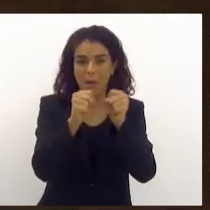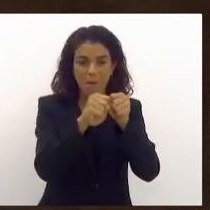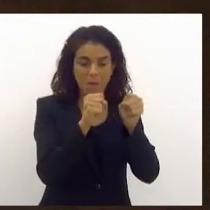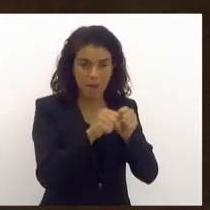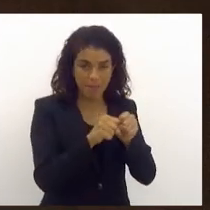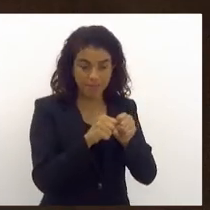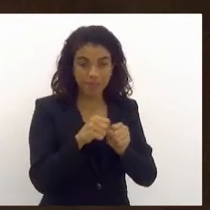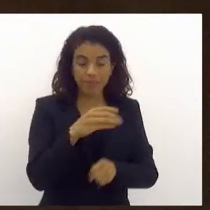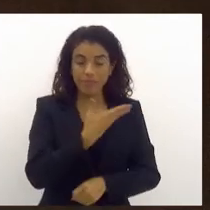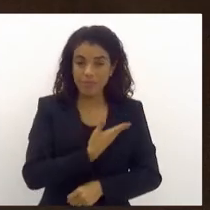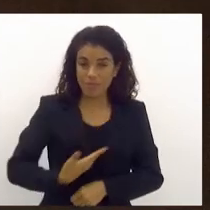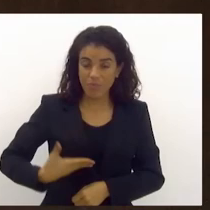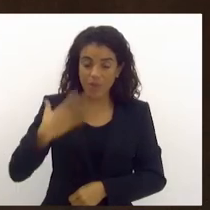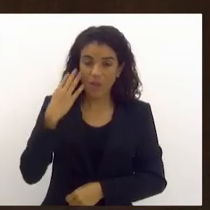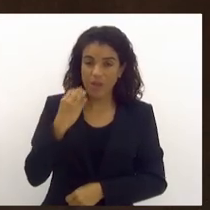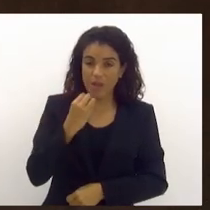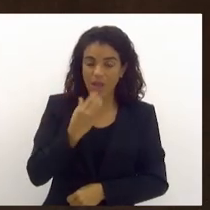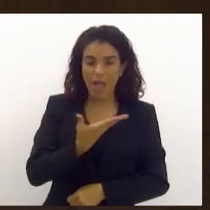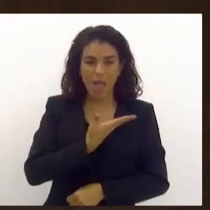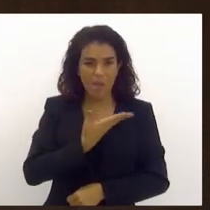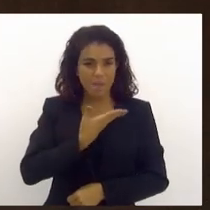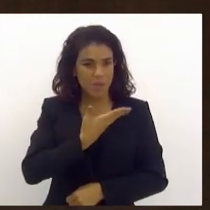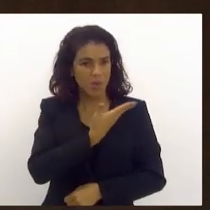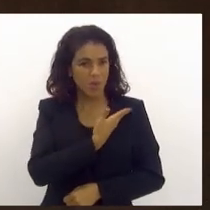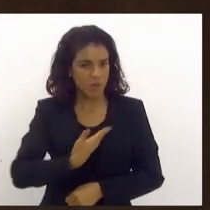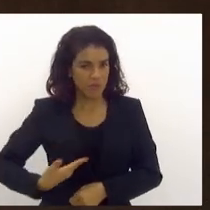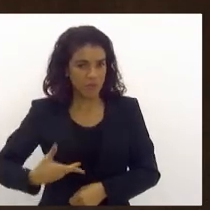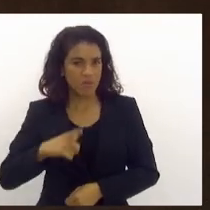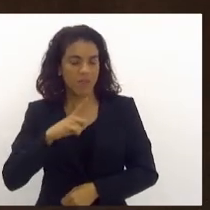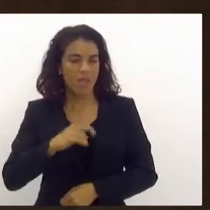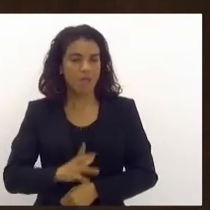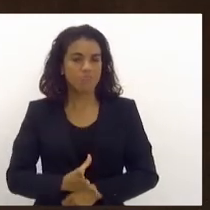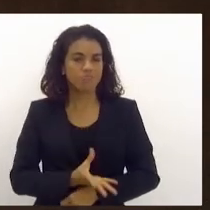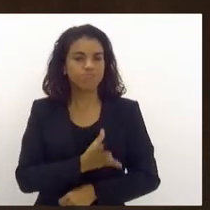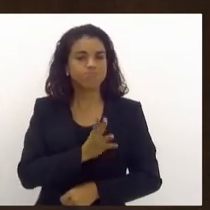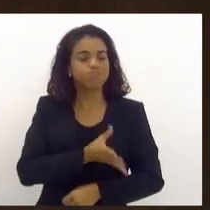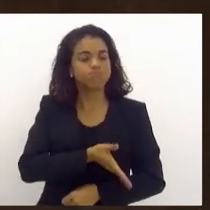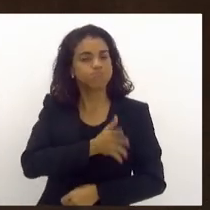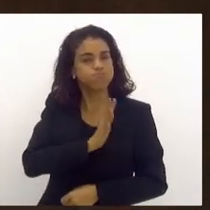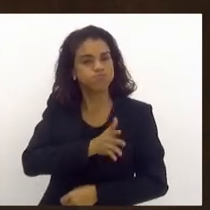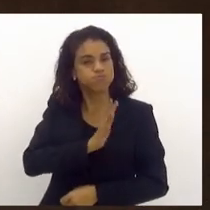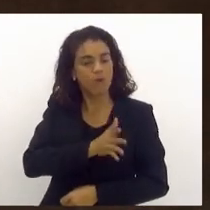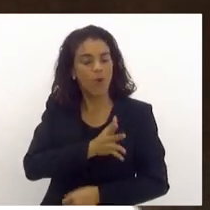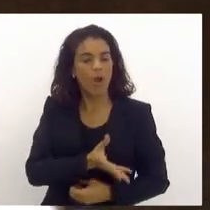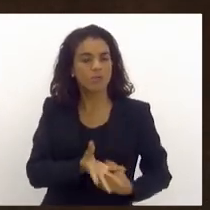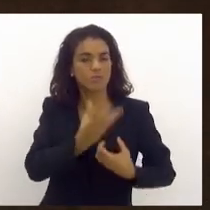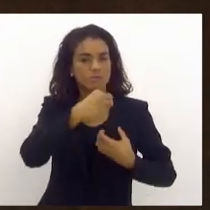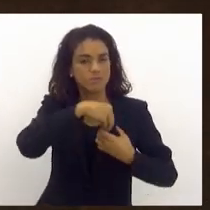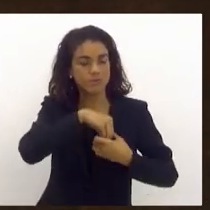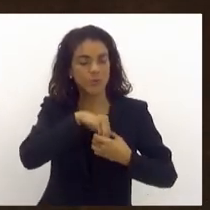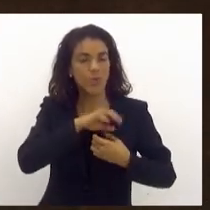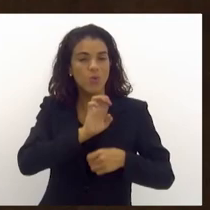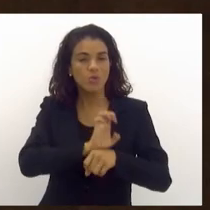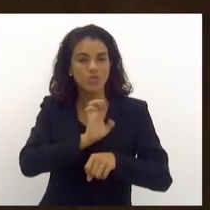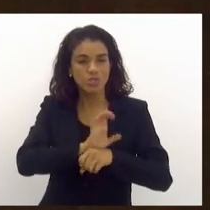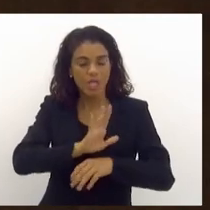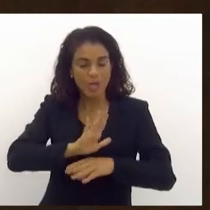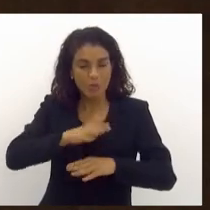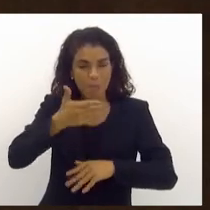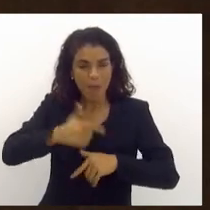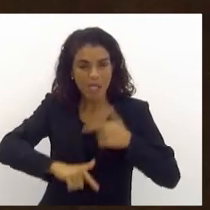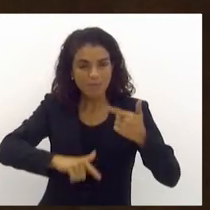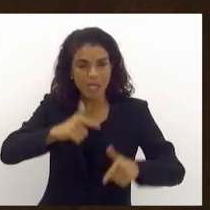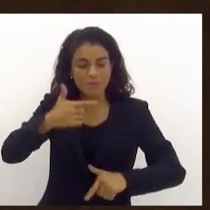Castro, nosso amigo e governador, tem isso no seu coração. O desejo de fazer com que esse Estado seja cada vez mais pulsante